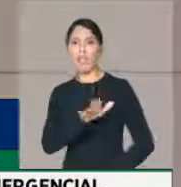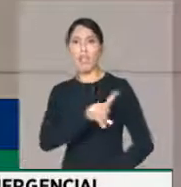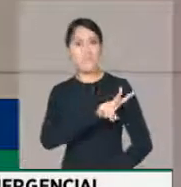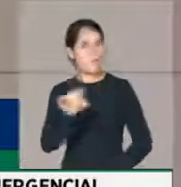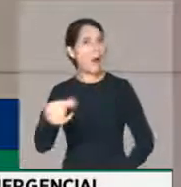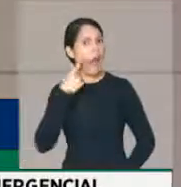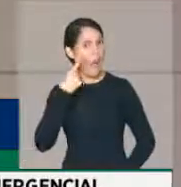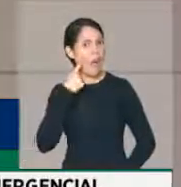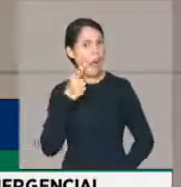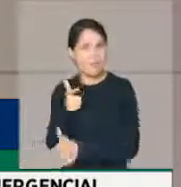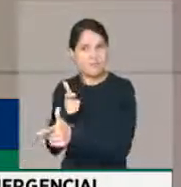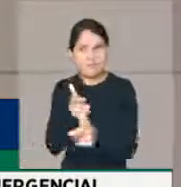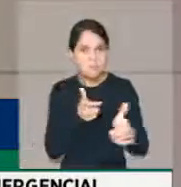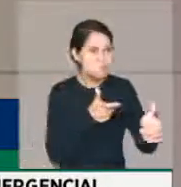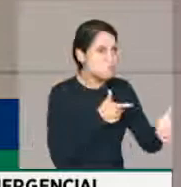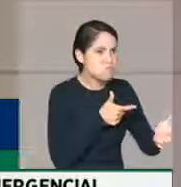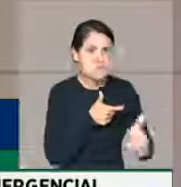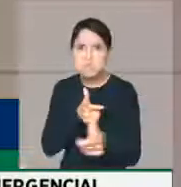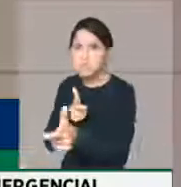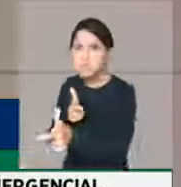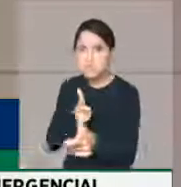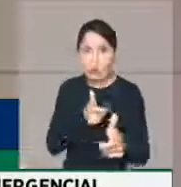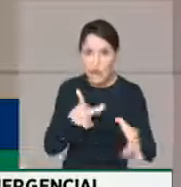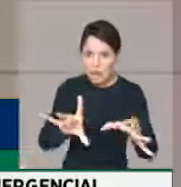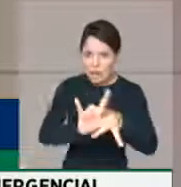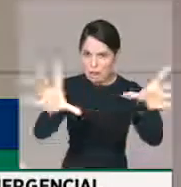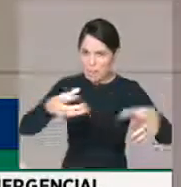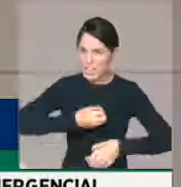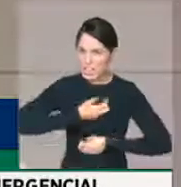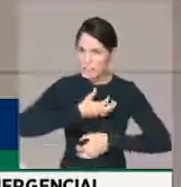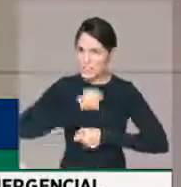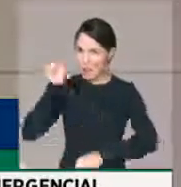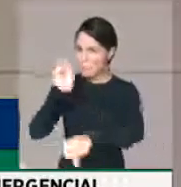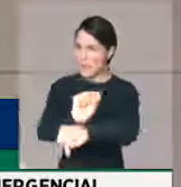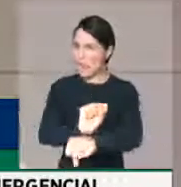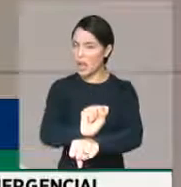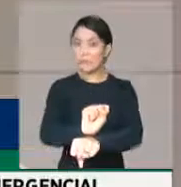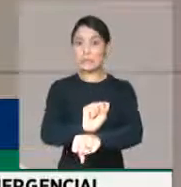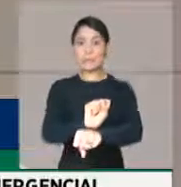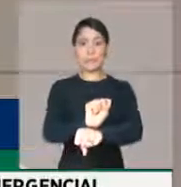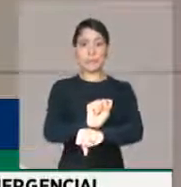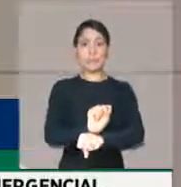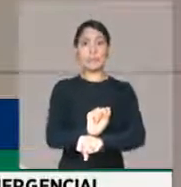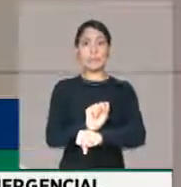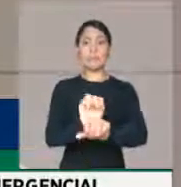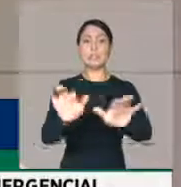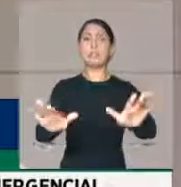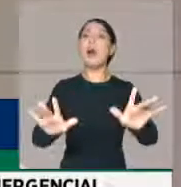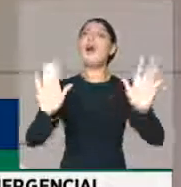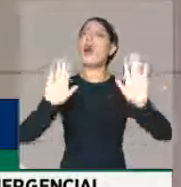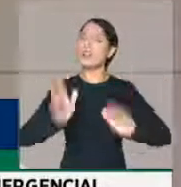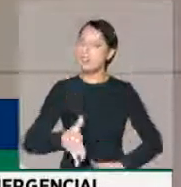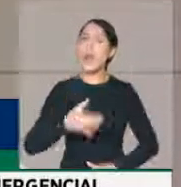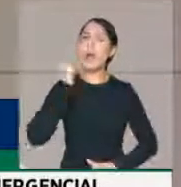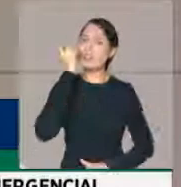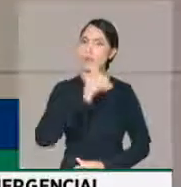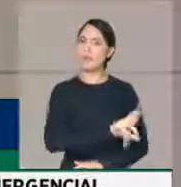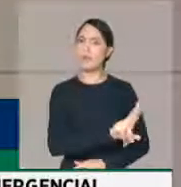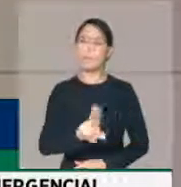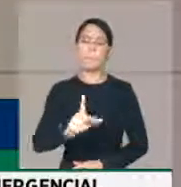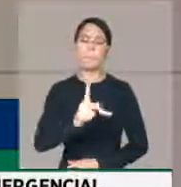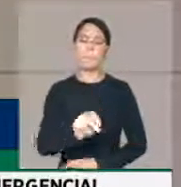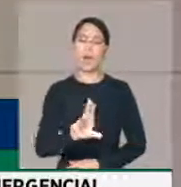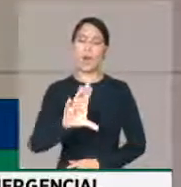Forças Armadas para cercear a liberdade de expressão. Há pouco, corretamente, o deputado Paulo Teixeira falou muito